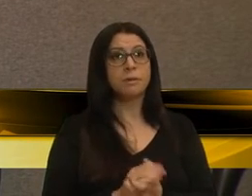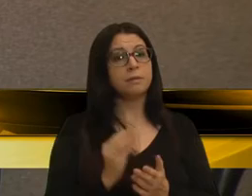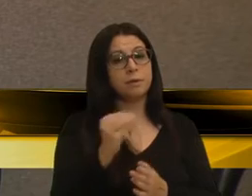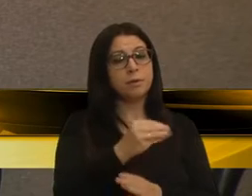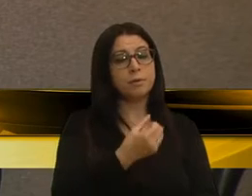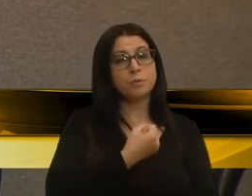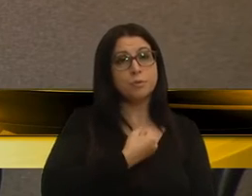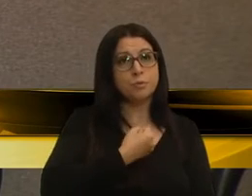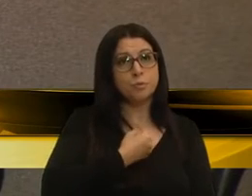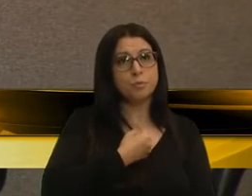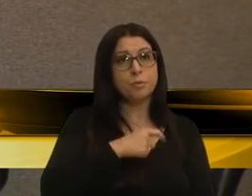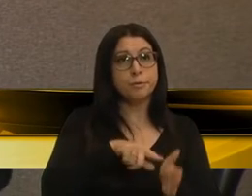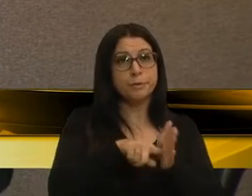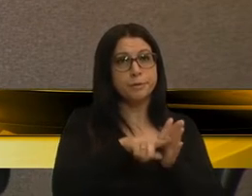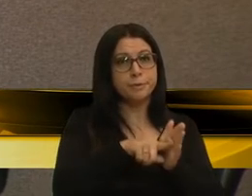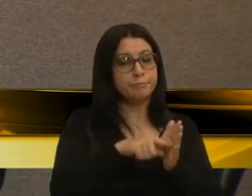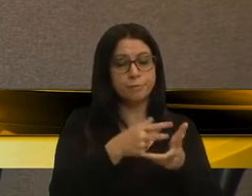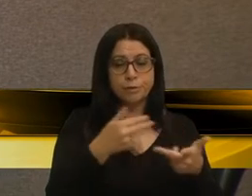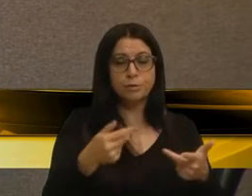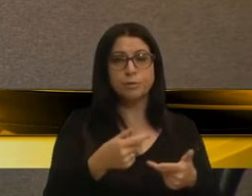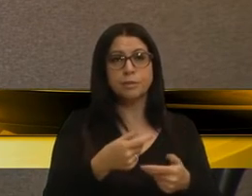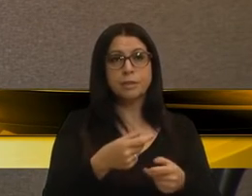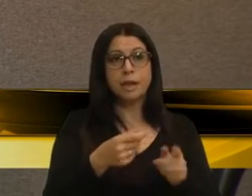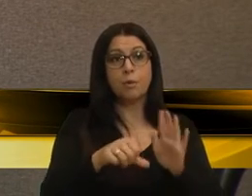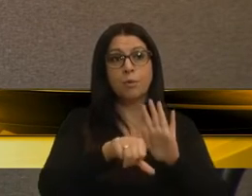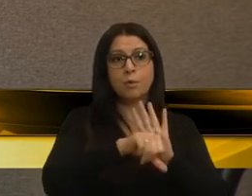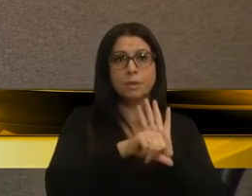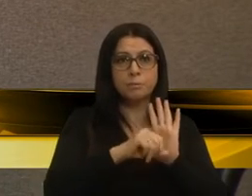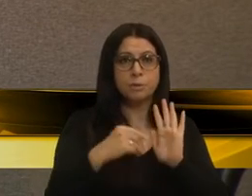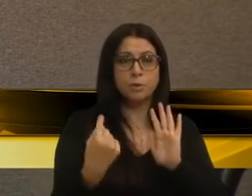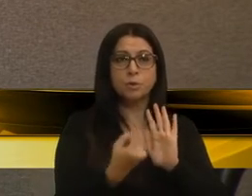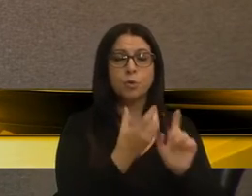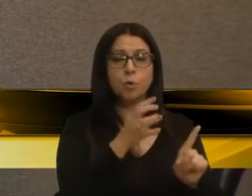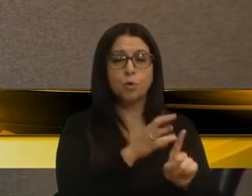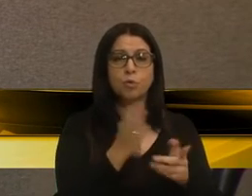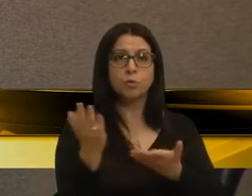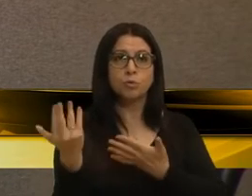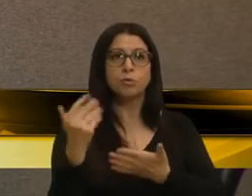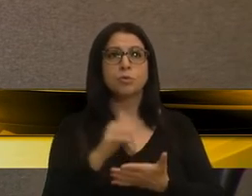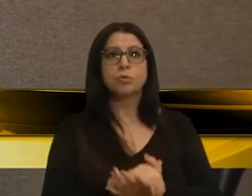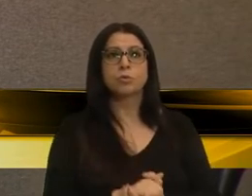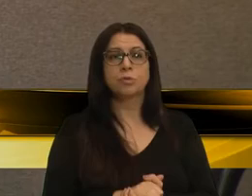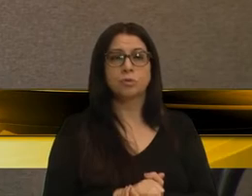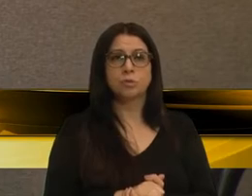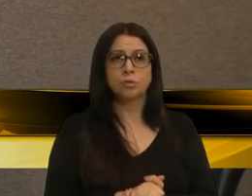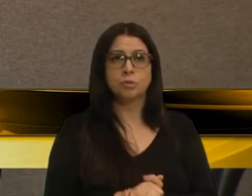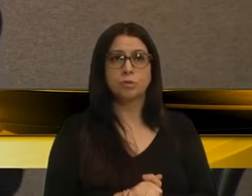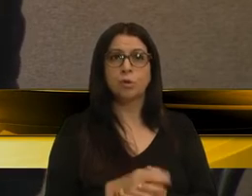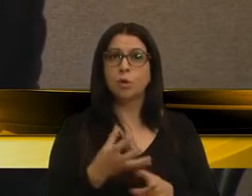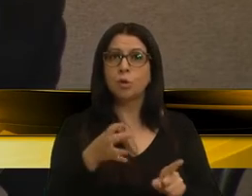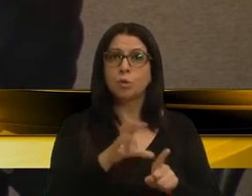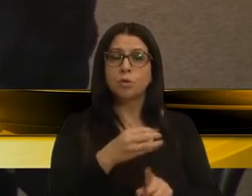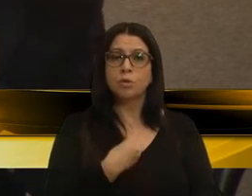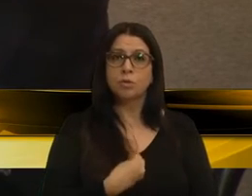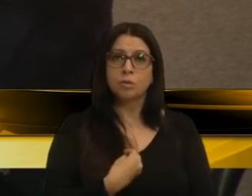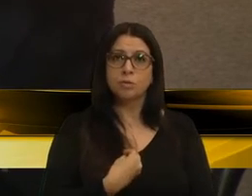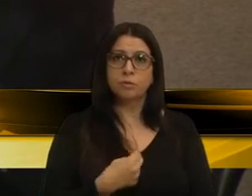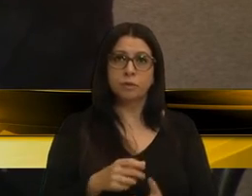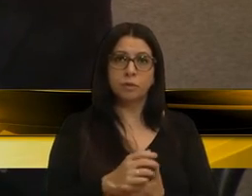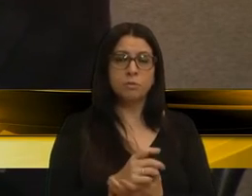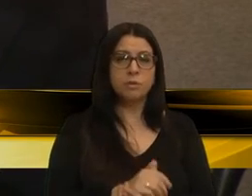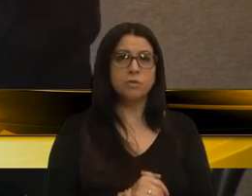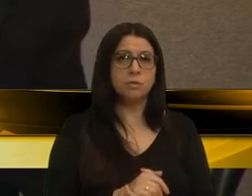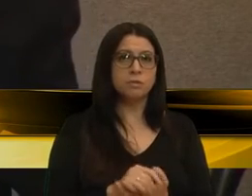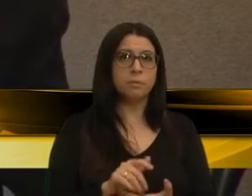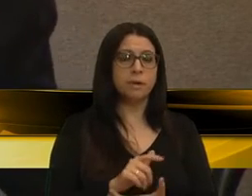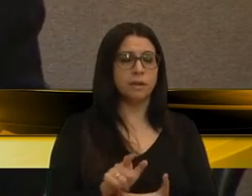desse cenário tão perverso do crime contra os nossos jovens, contra a integridade, contra a vida que está